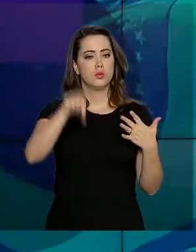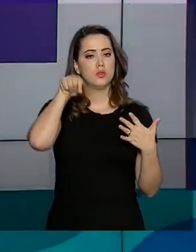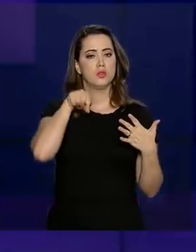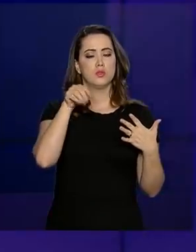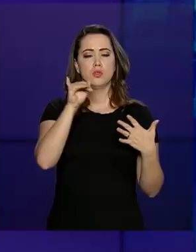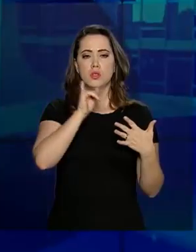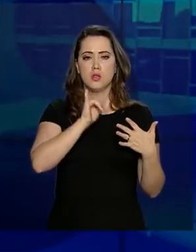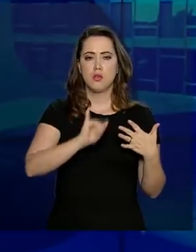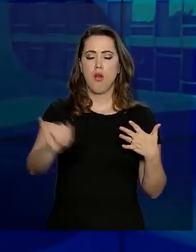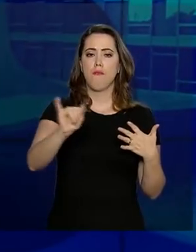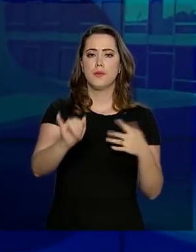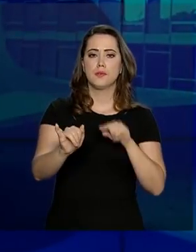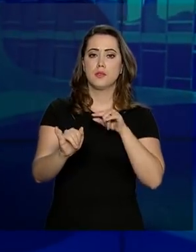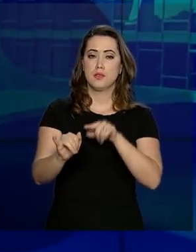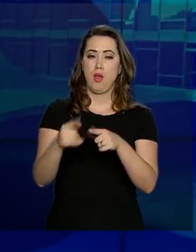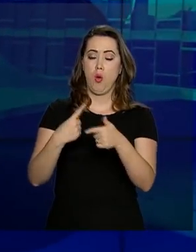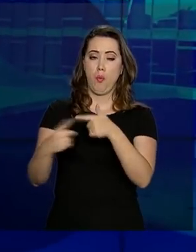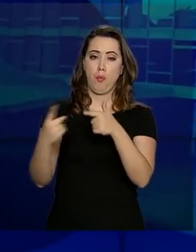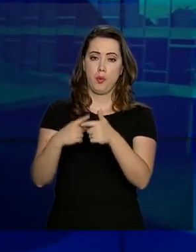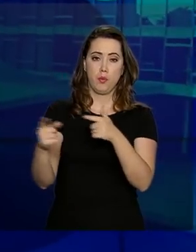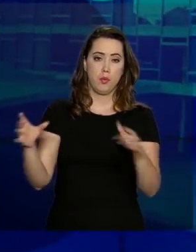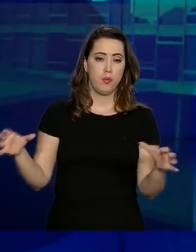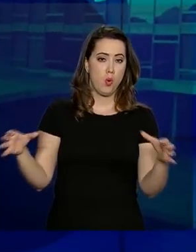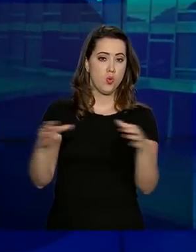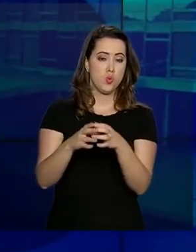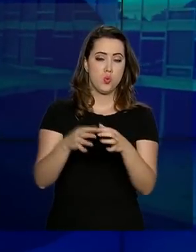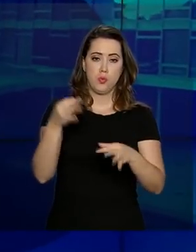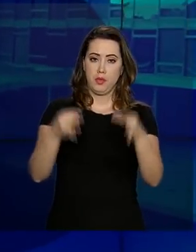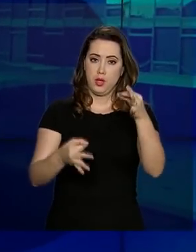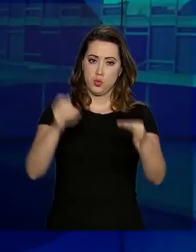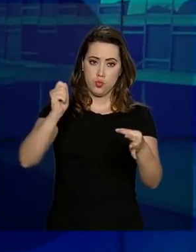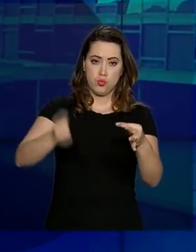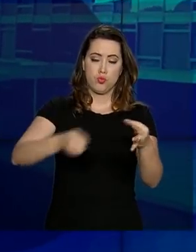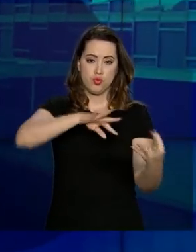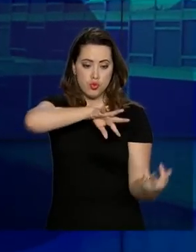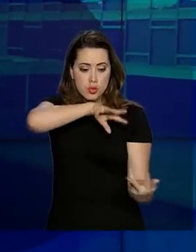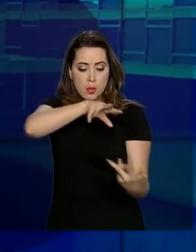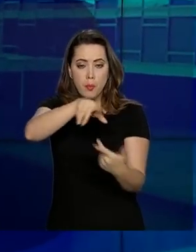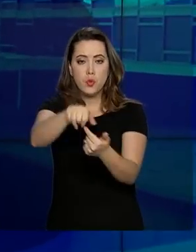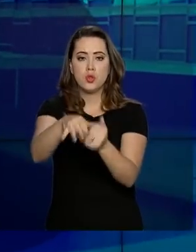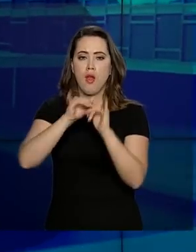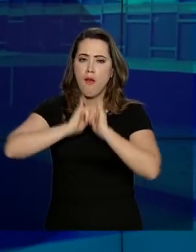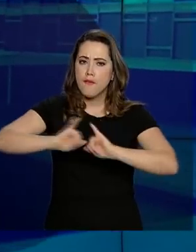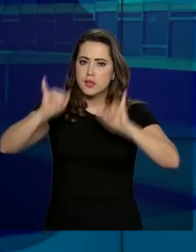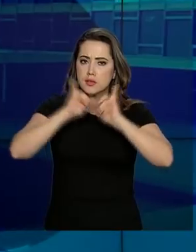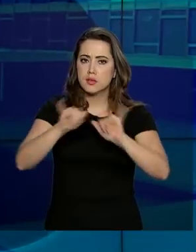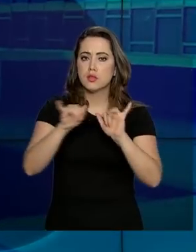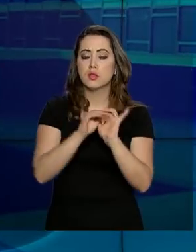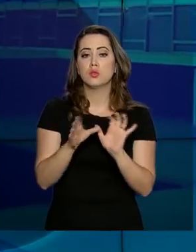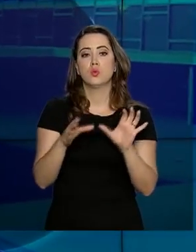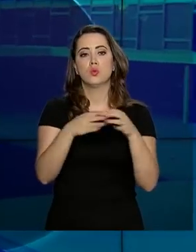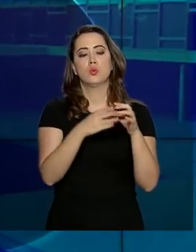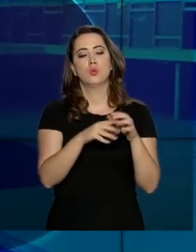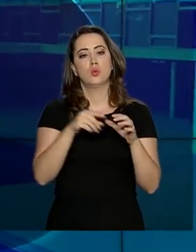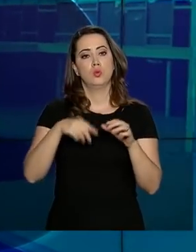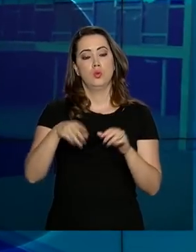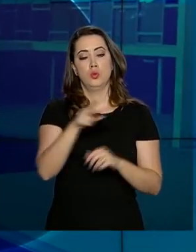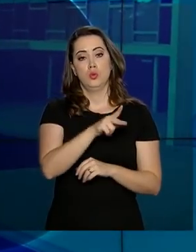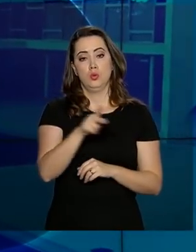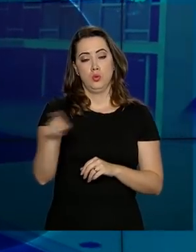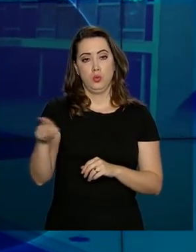a decisão de denunciar a situação à Corte Penal Internacional, alegando que o regime de Nicolás